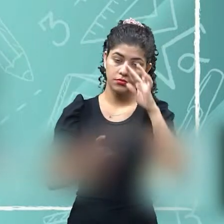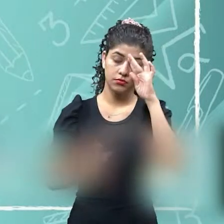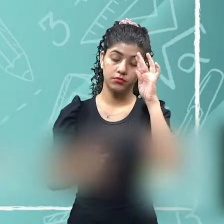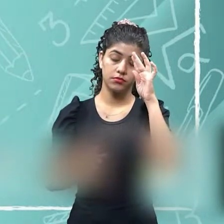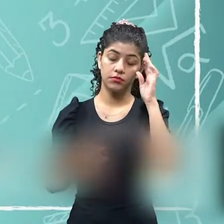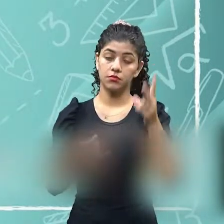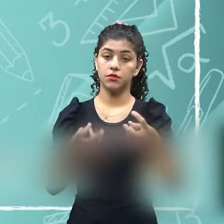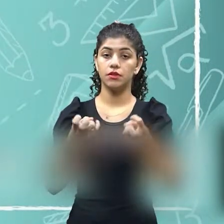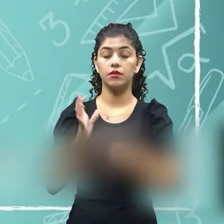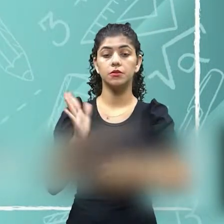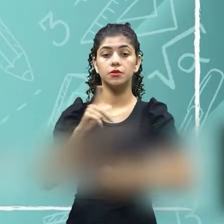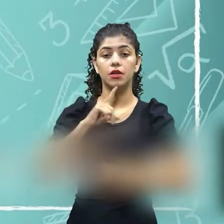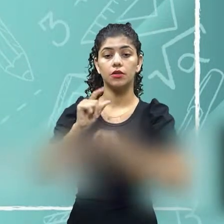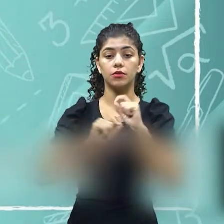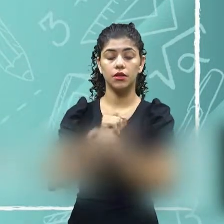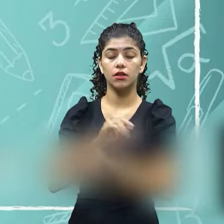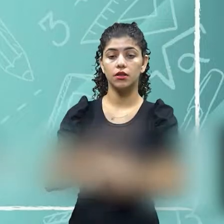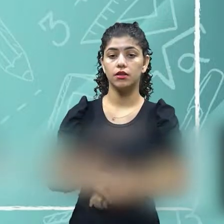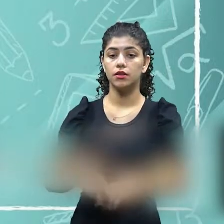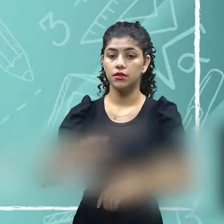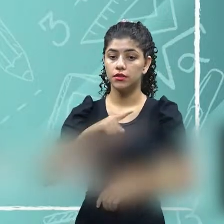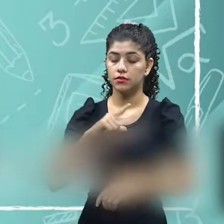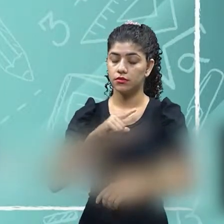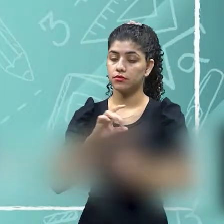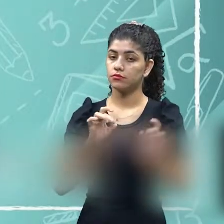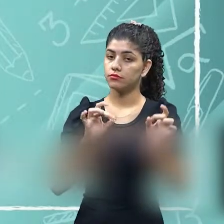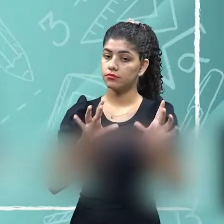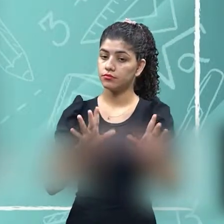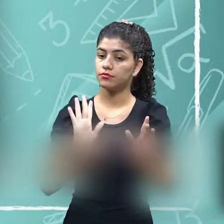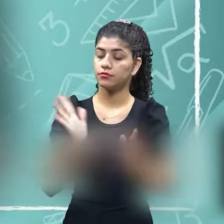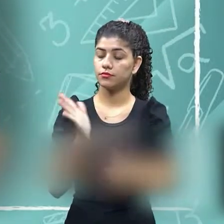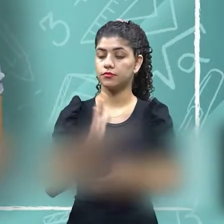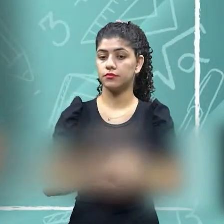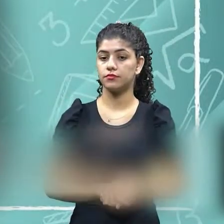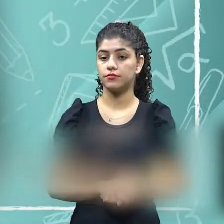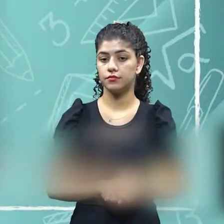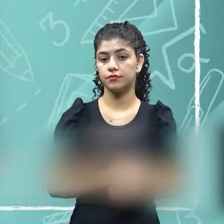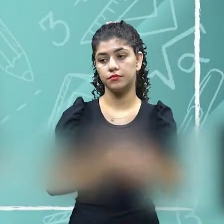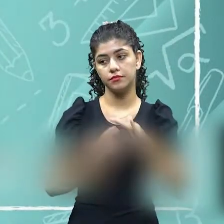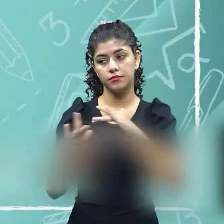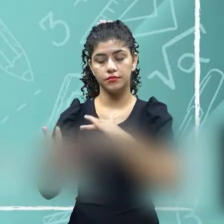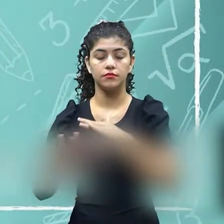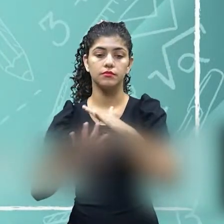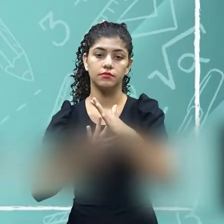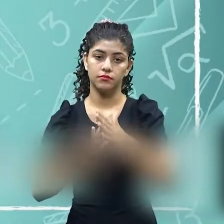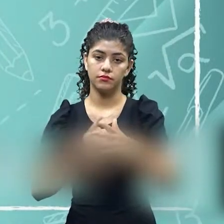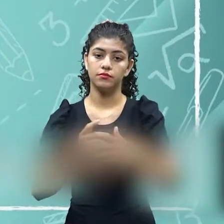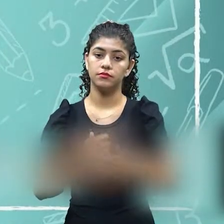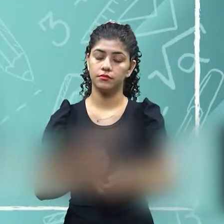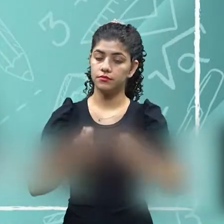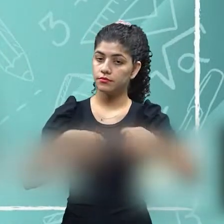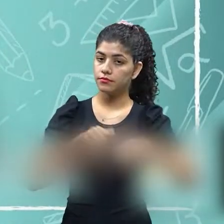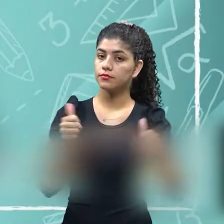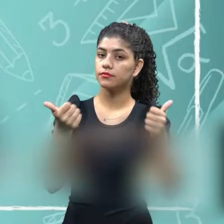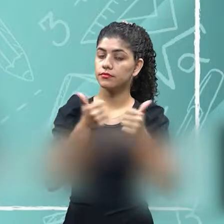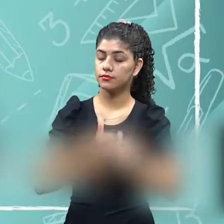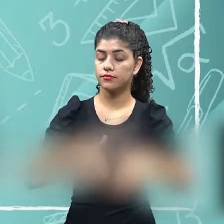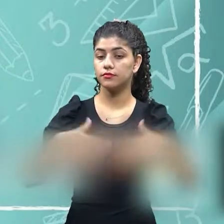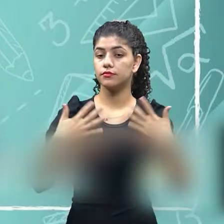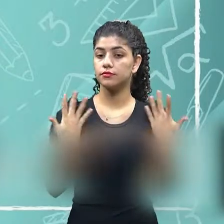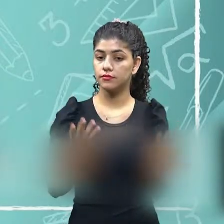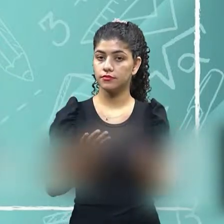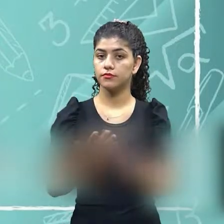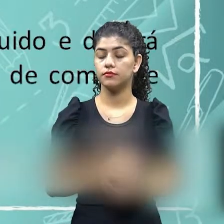já observamos que tem as condições de vendas internacionais. Então tanto o exportador quanto o importador tem que analisar quais são